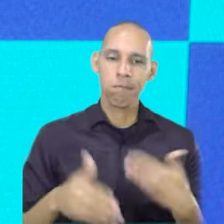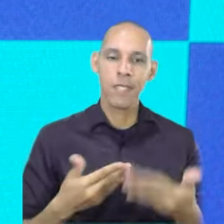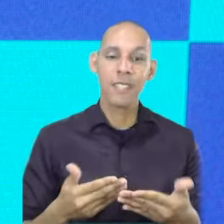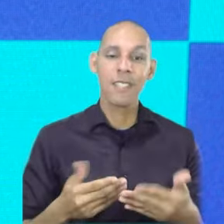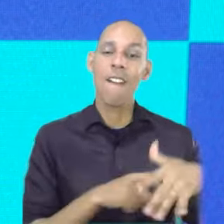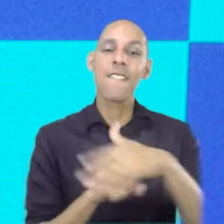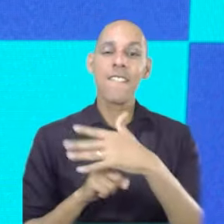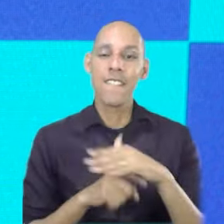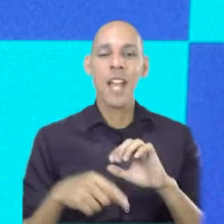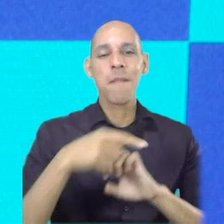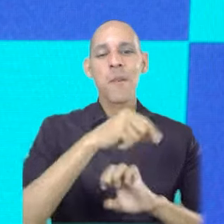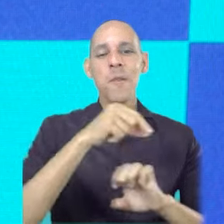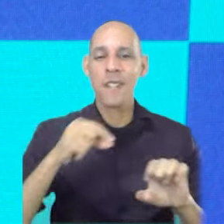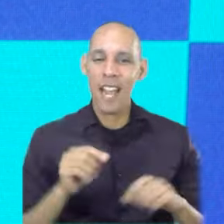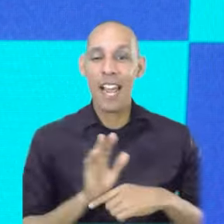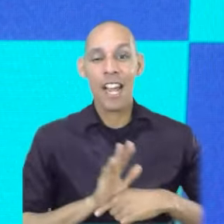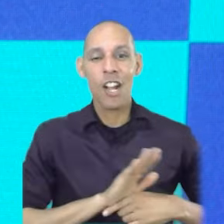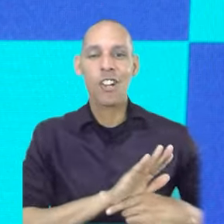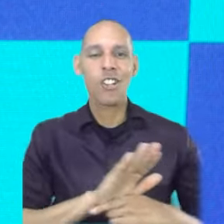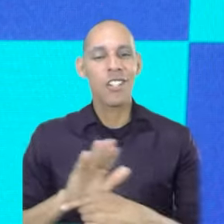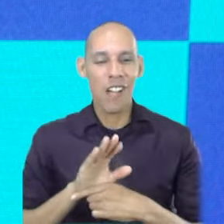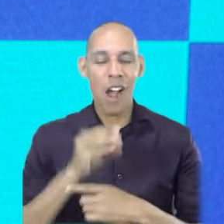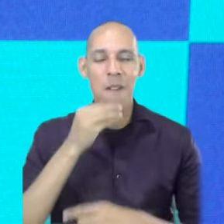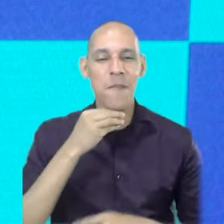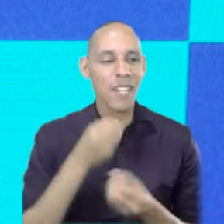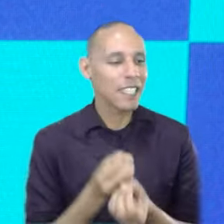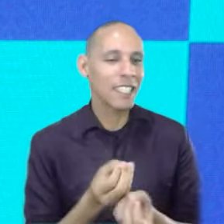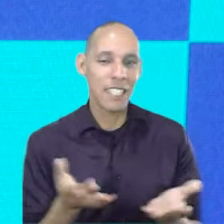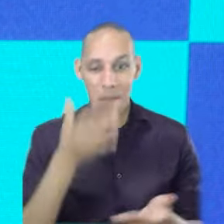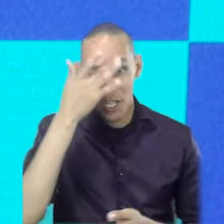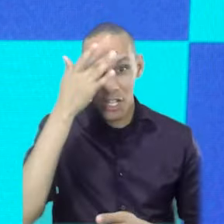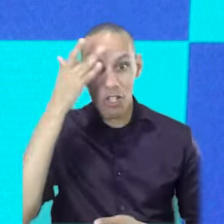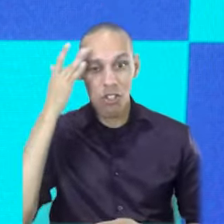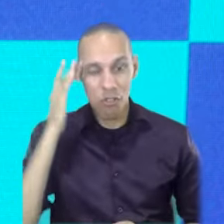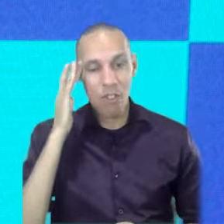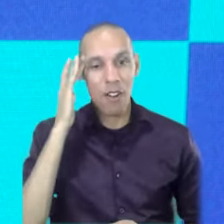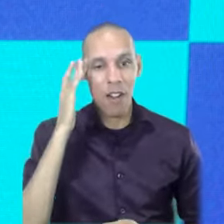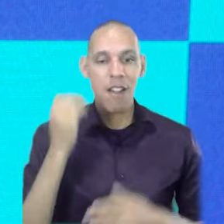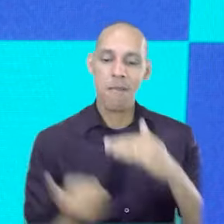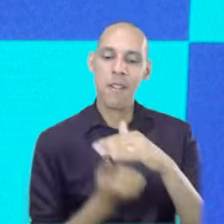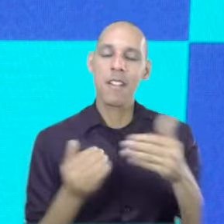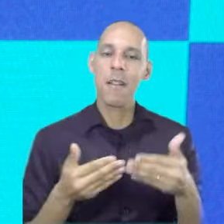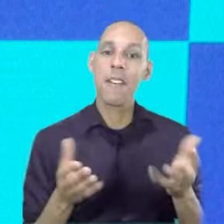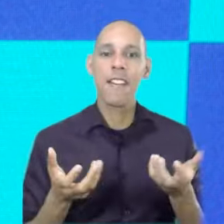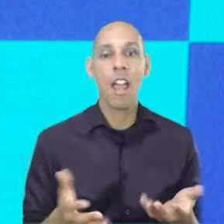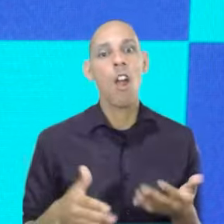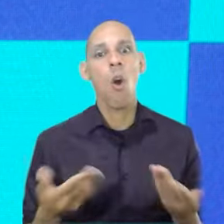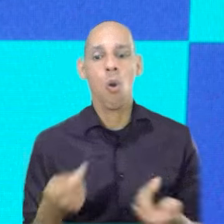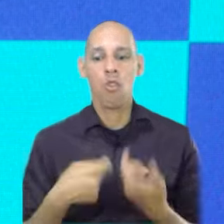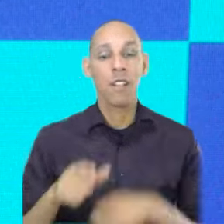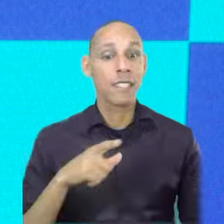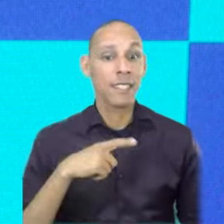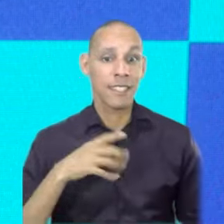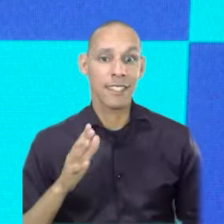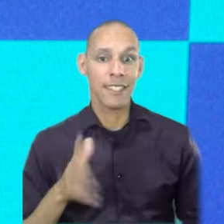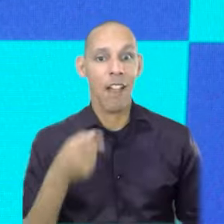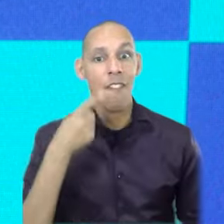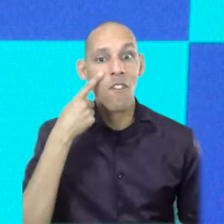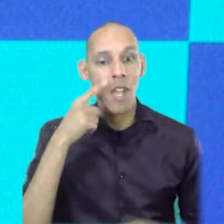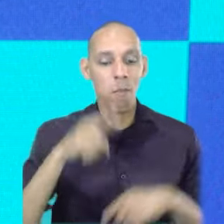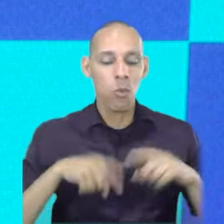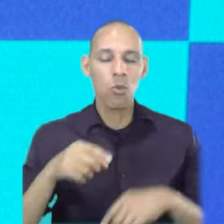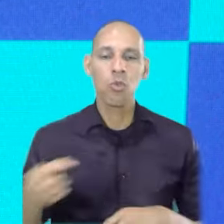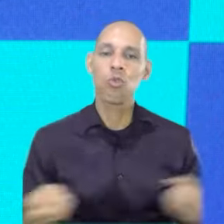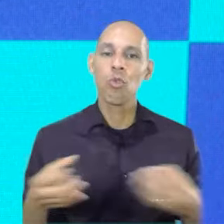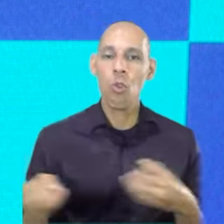uma oportunidade tanto para quem quer abrir uma empresa, quanto para quem já é dono de um negócio, de conhecer novos produtos, serviços